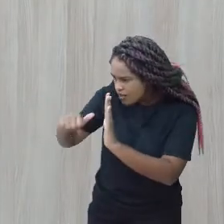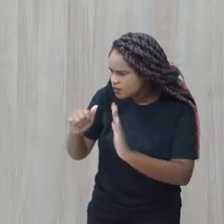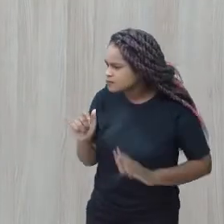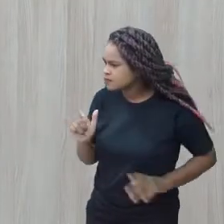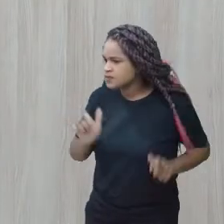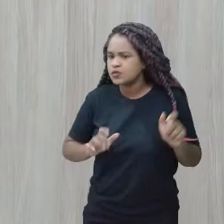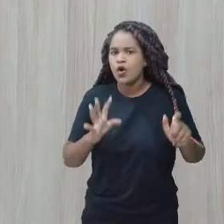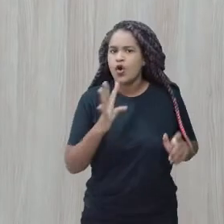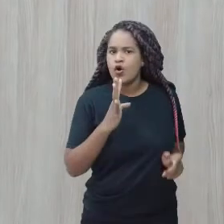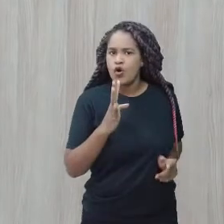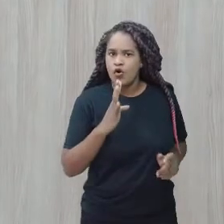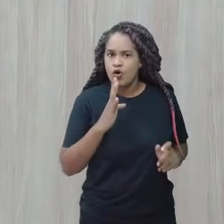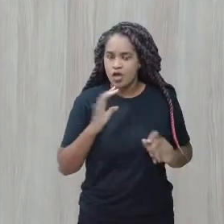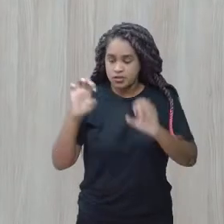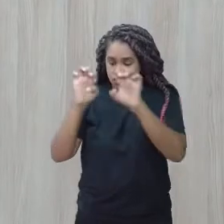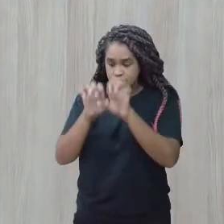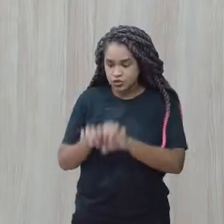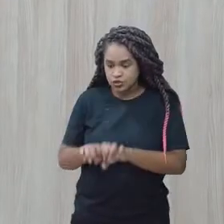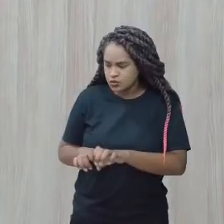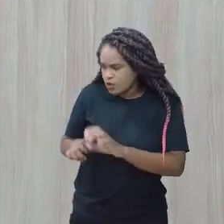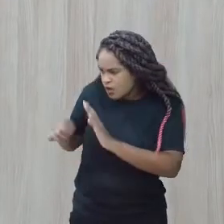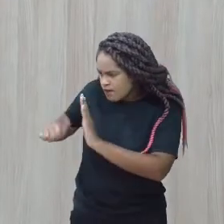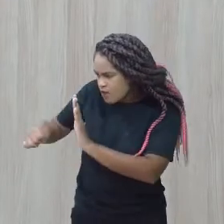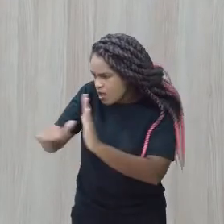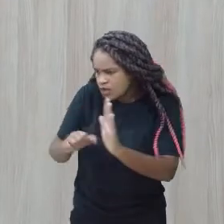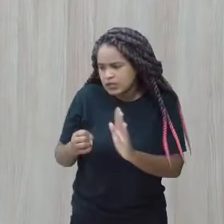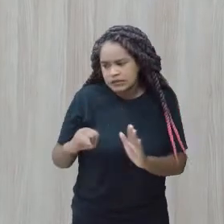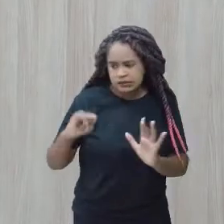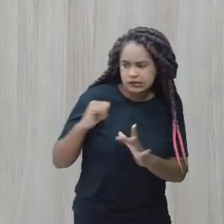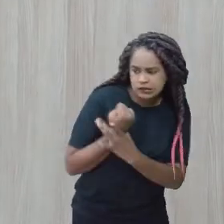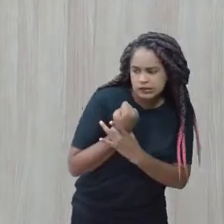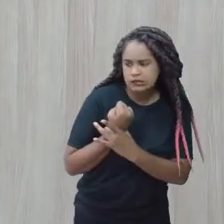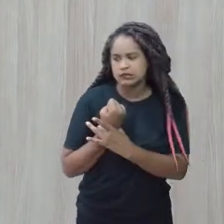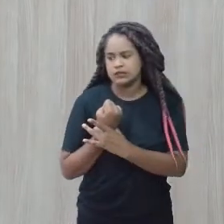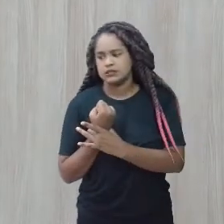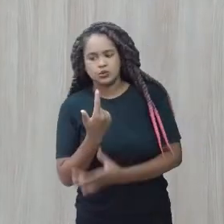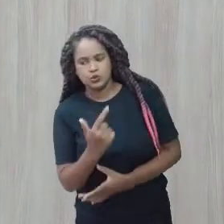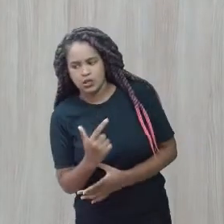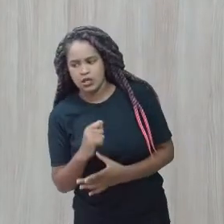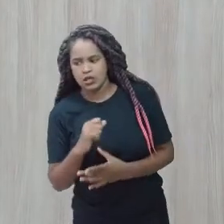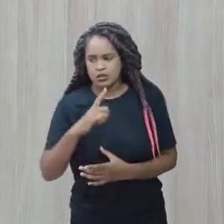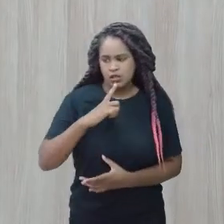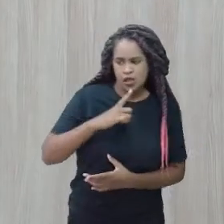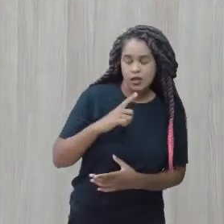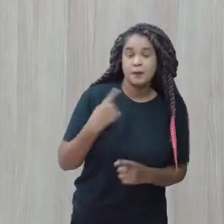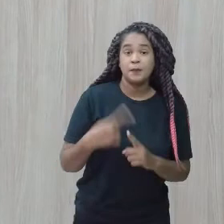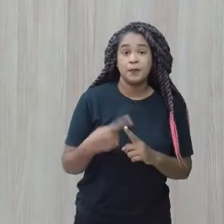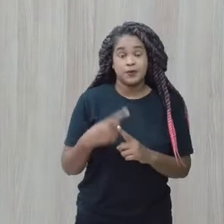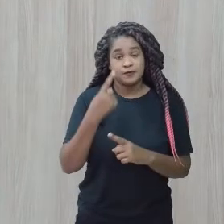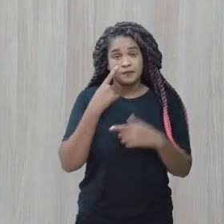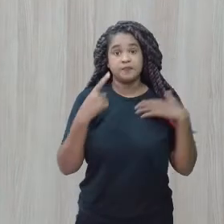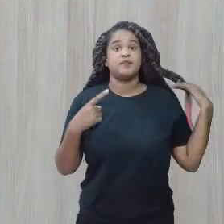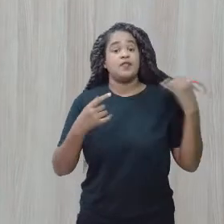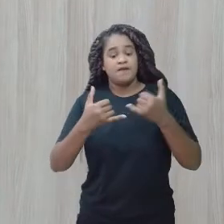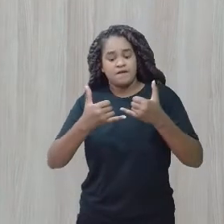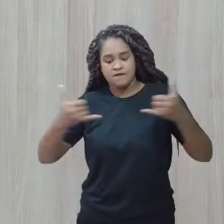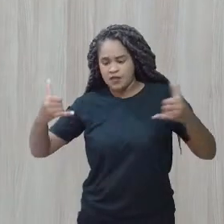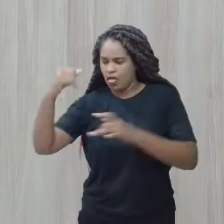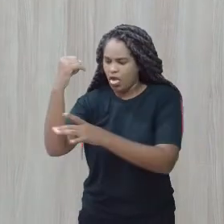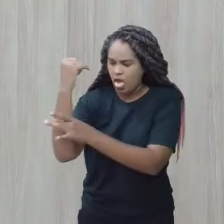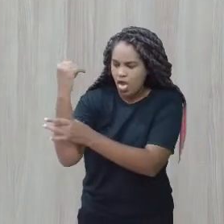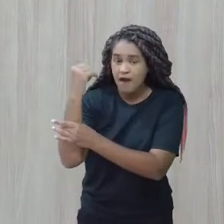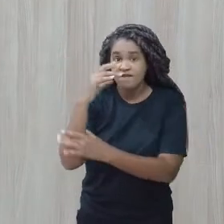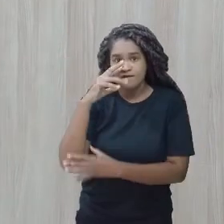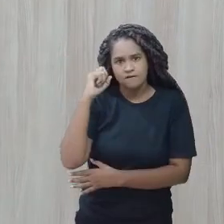que conheçam a estrutura para poder dizer se é seguro ou não, porque a fita tensiona muito aquele local. Então, se for um